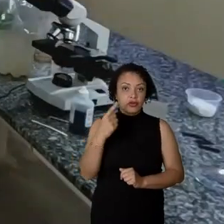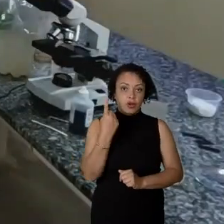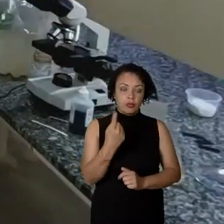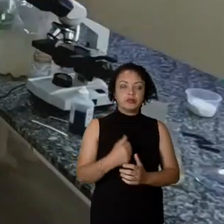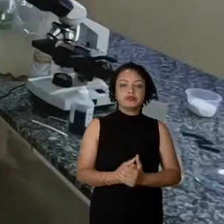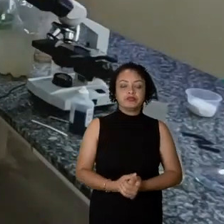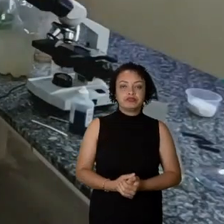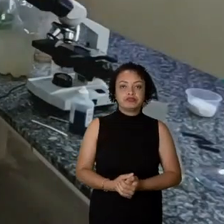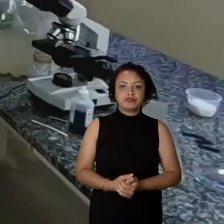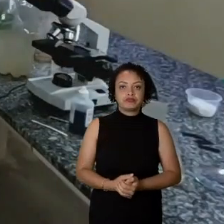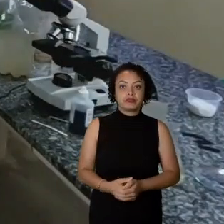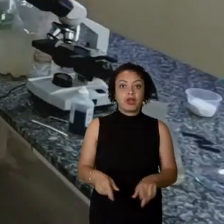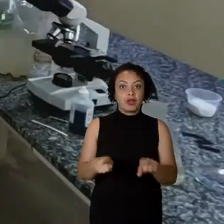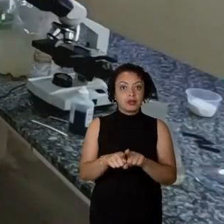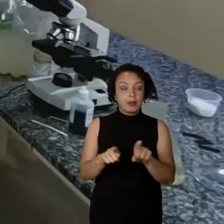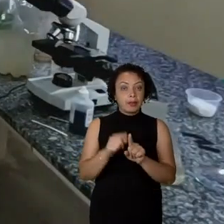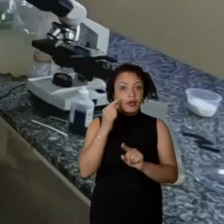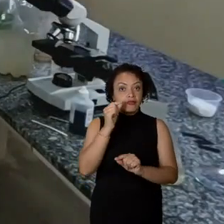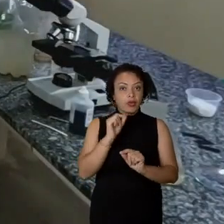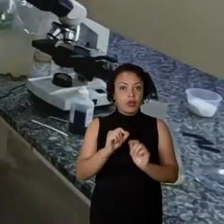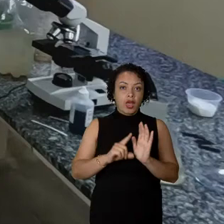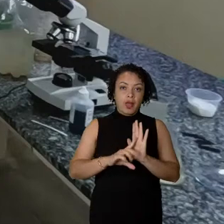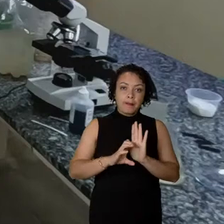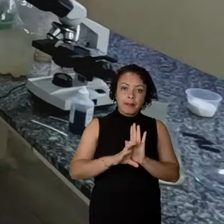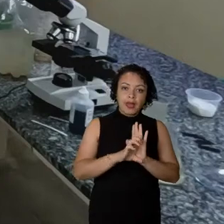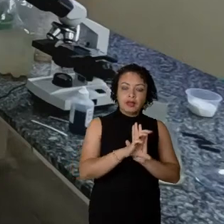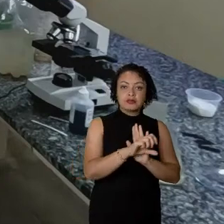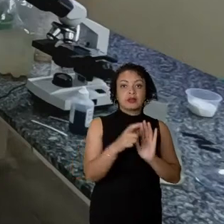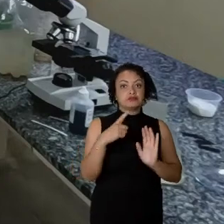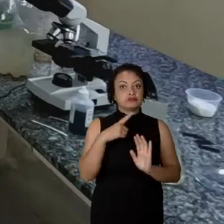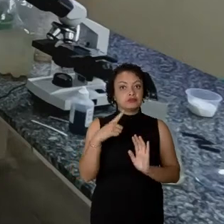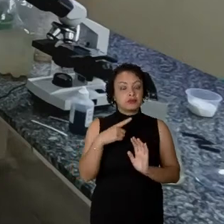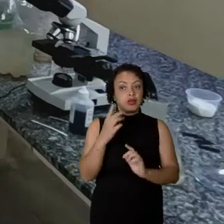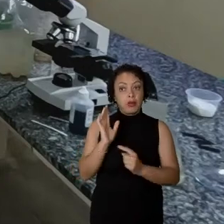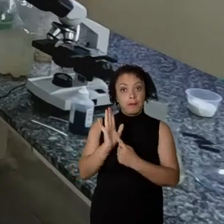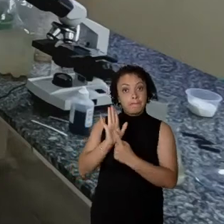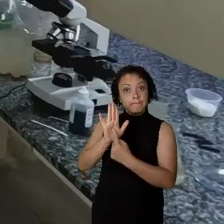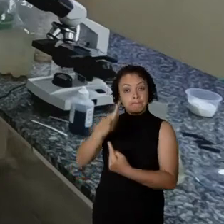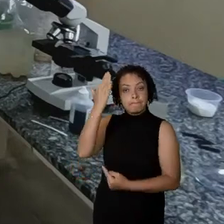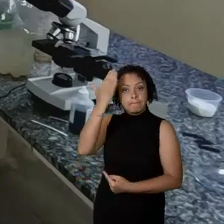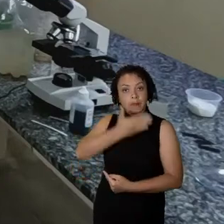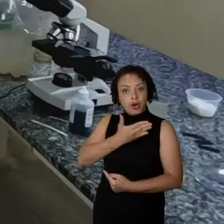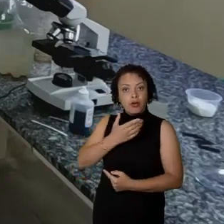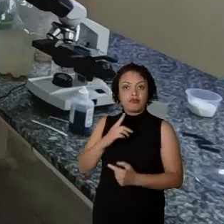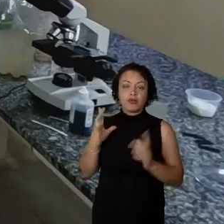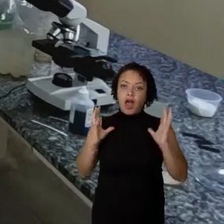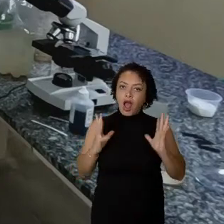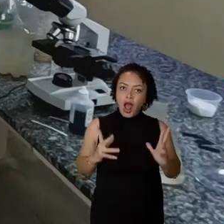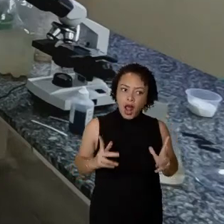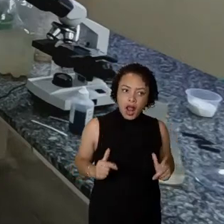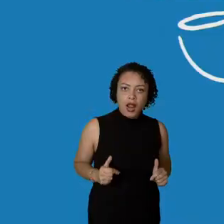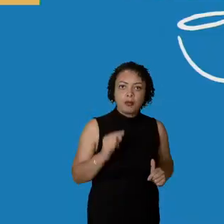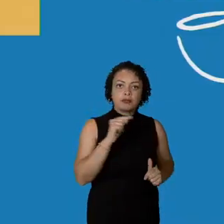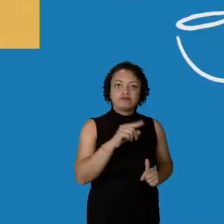análise do micro-organismo deu negativo, assim comprovando que a microestação de tratamento de água domiciliar portátil.